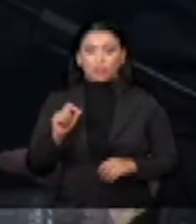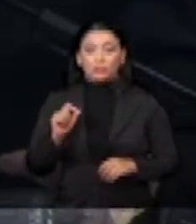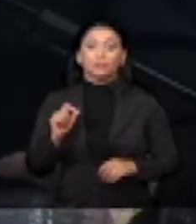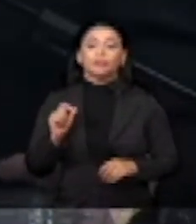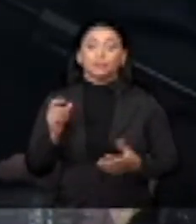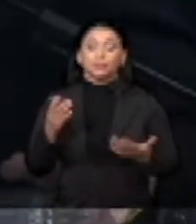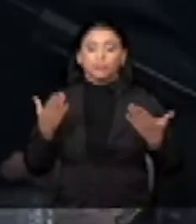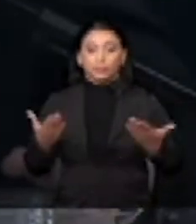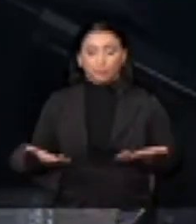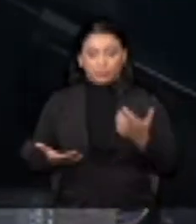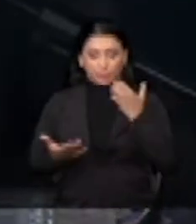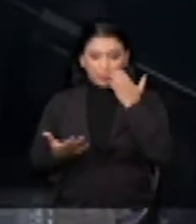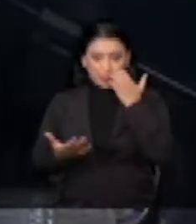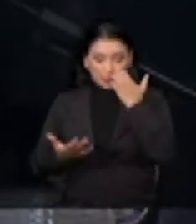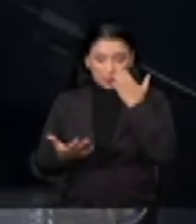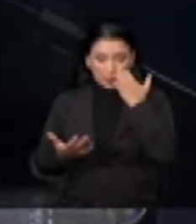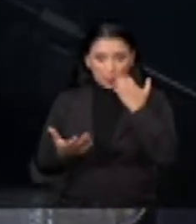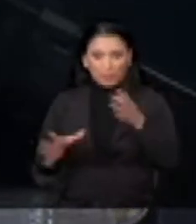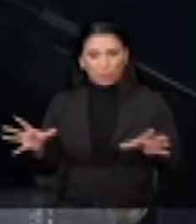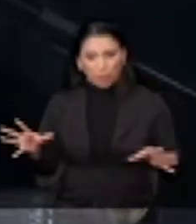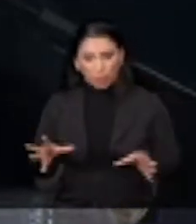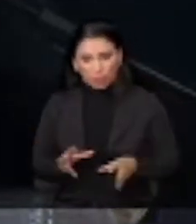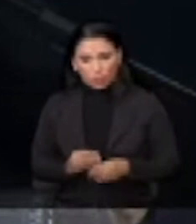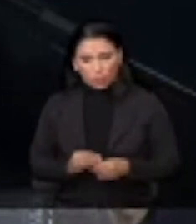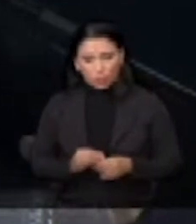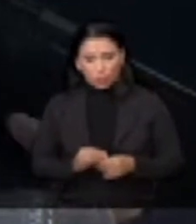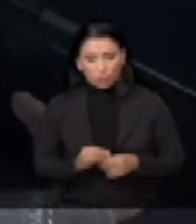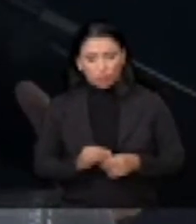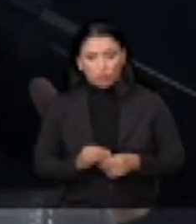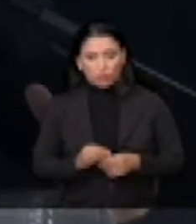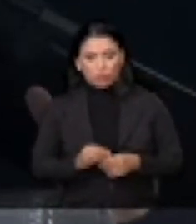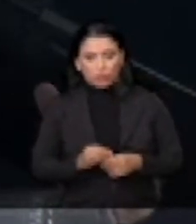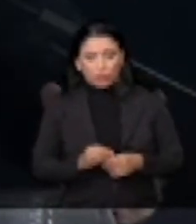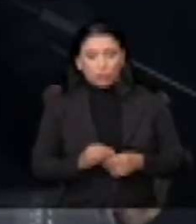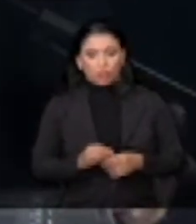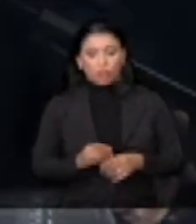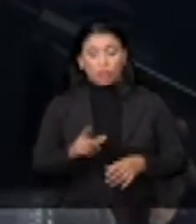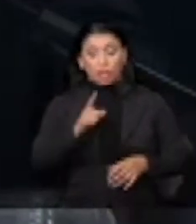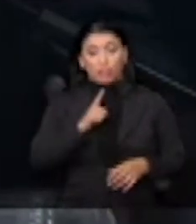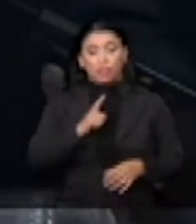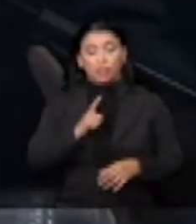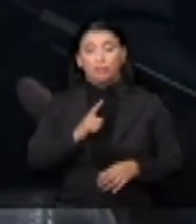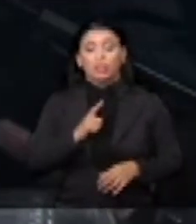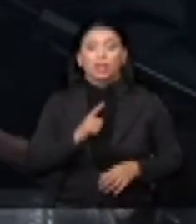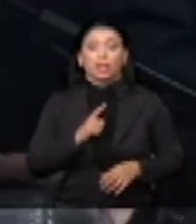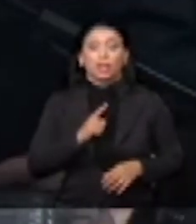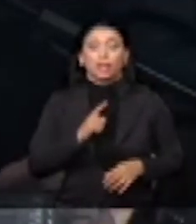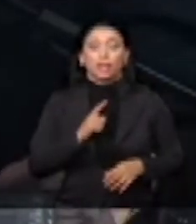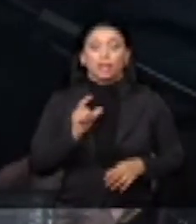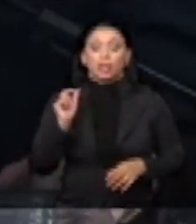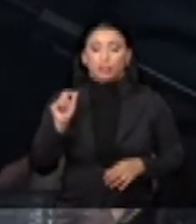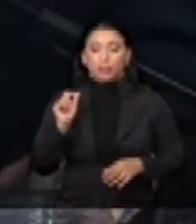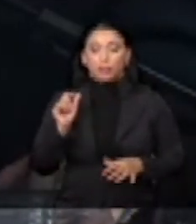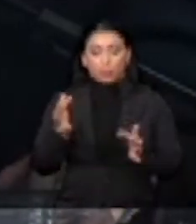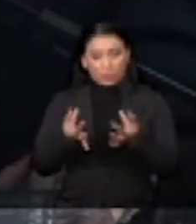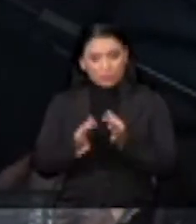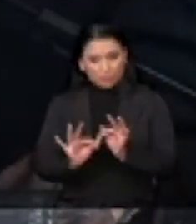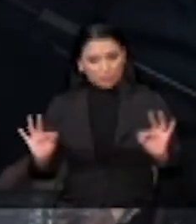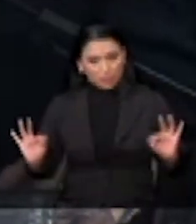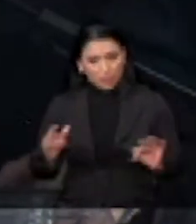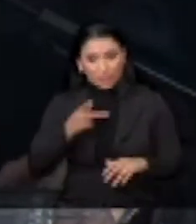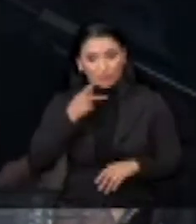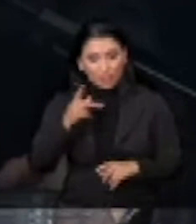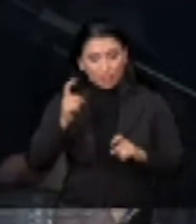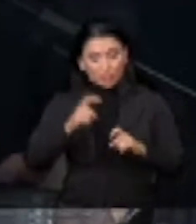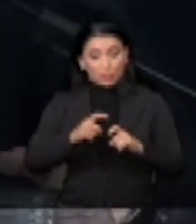acabado e para concluir existe um velho brocado na medicina que diz que o médico deve